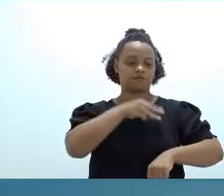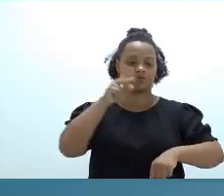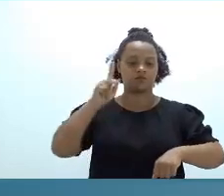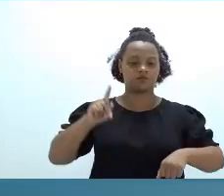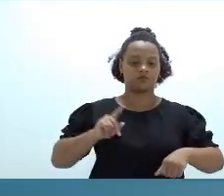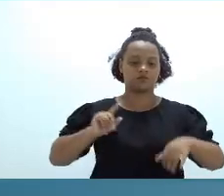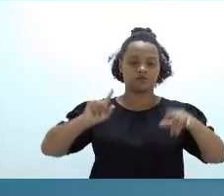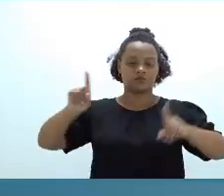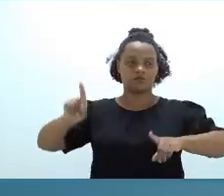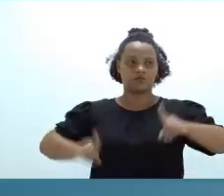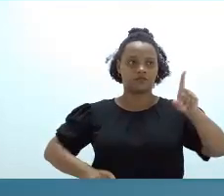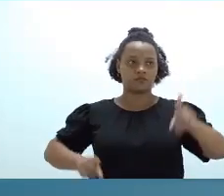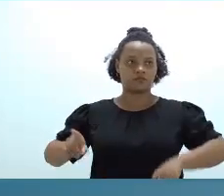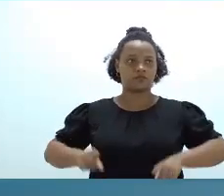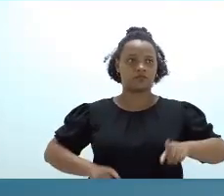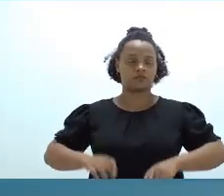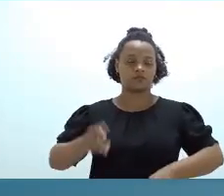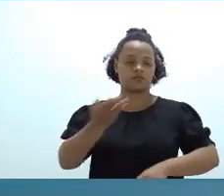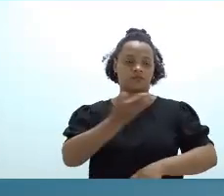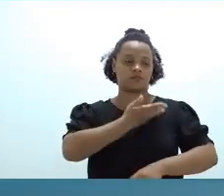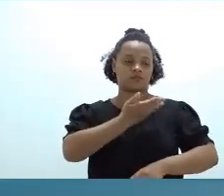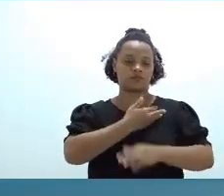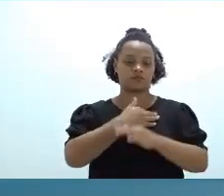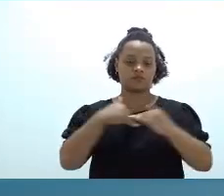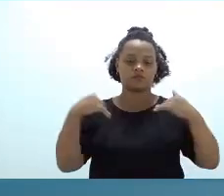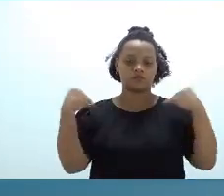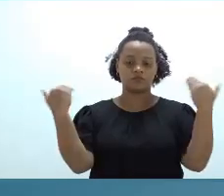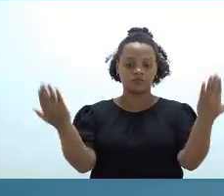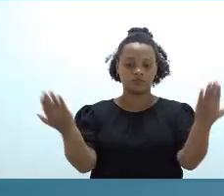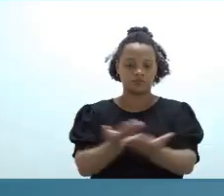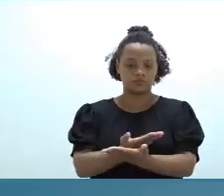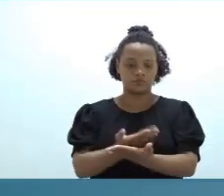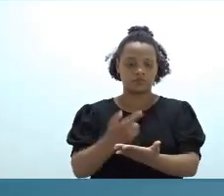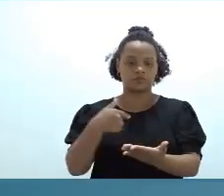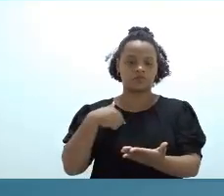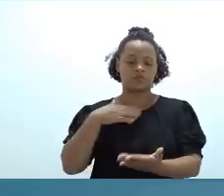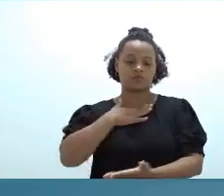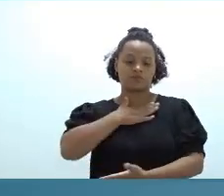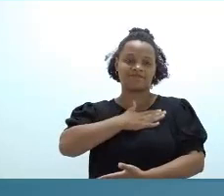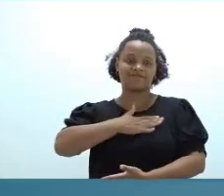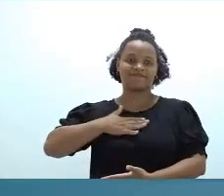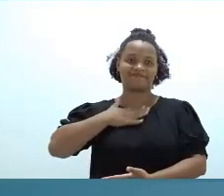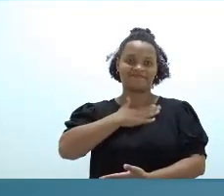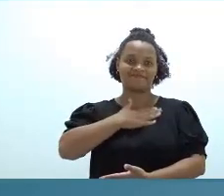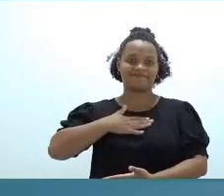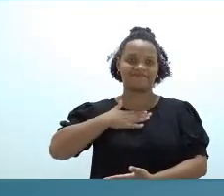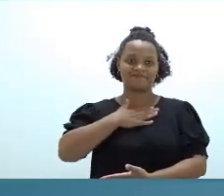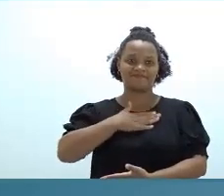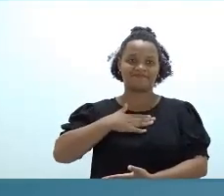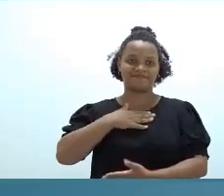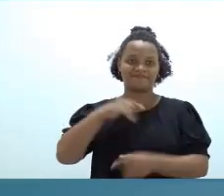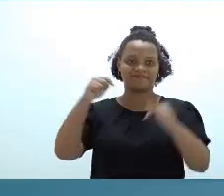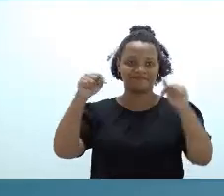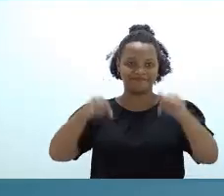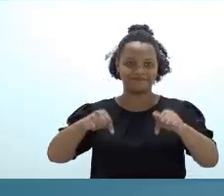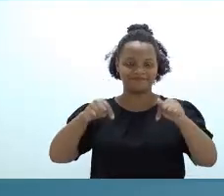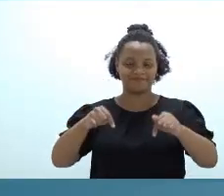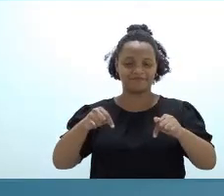servidores, colegas, senhores e senhoras. Para mim, uma satisfação, depois de 3 anos,